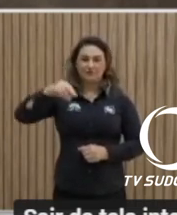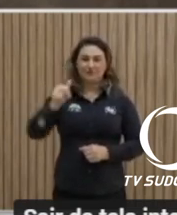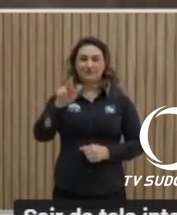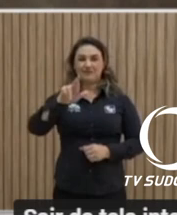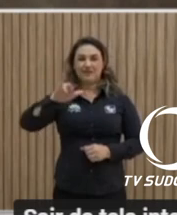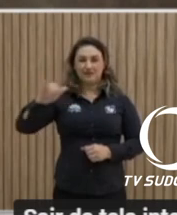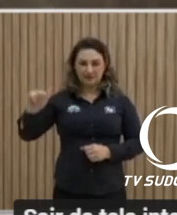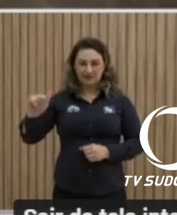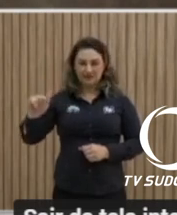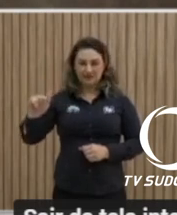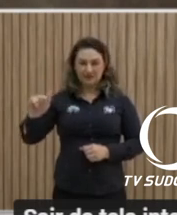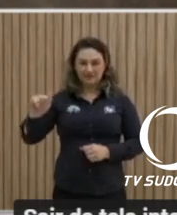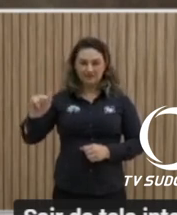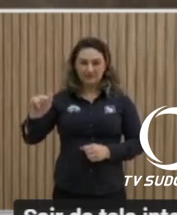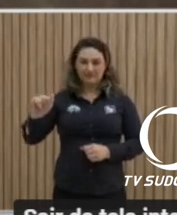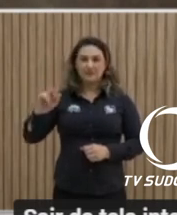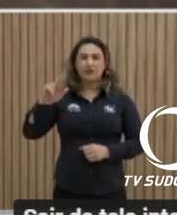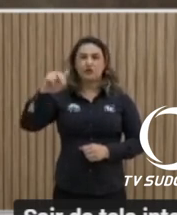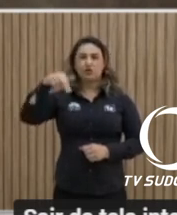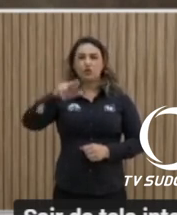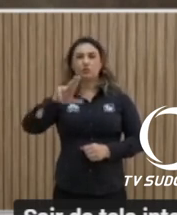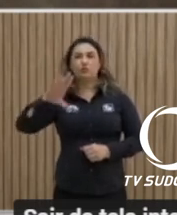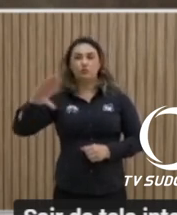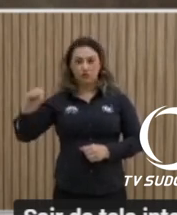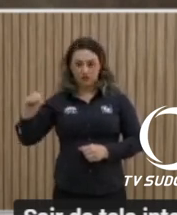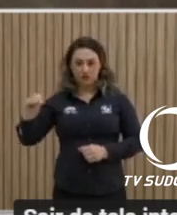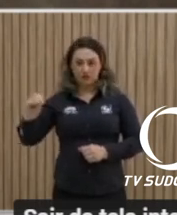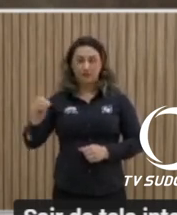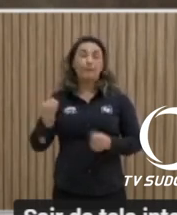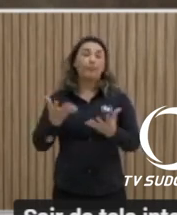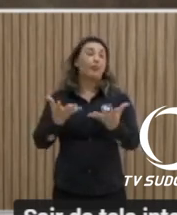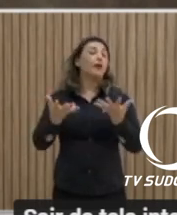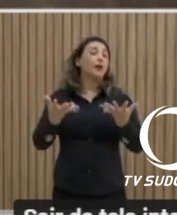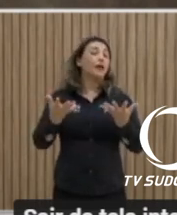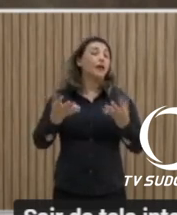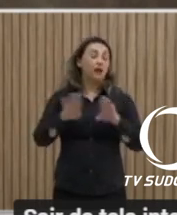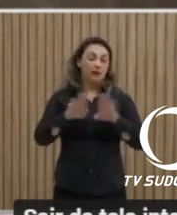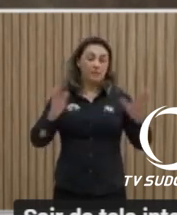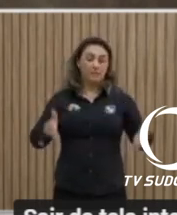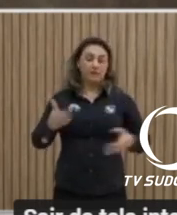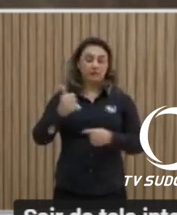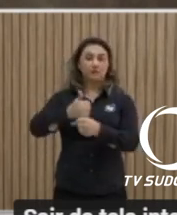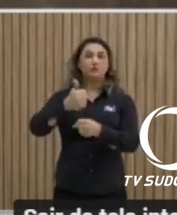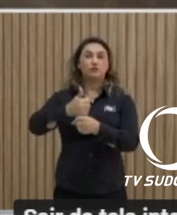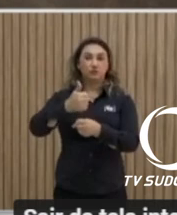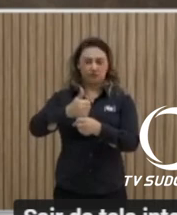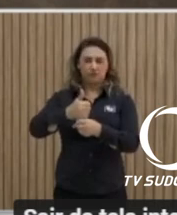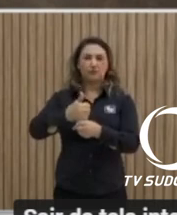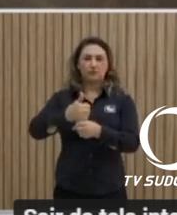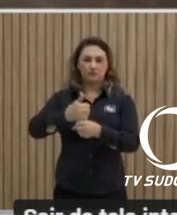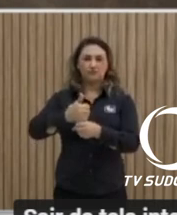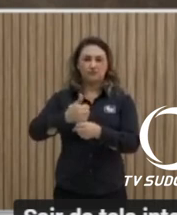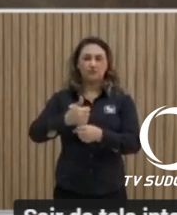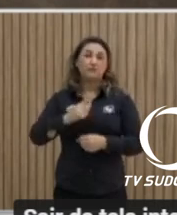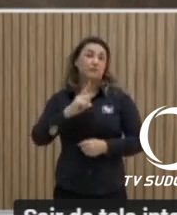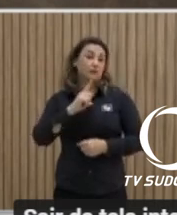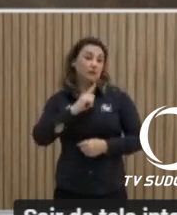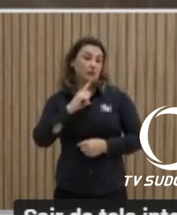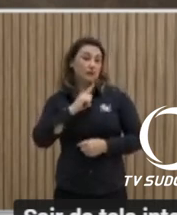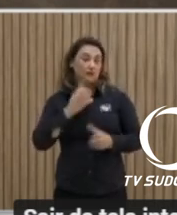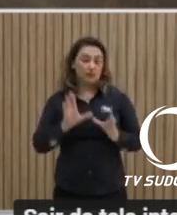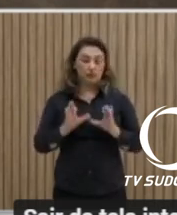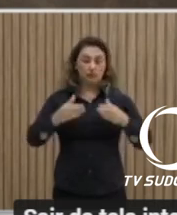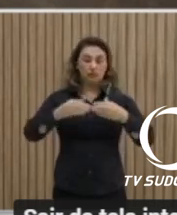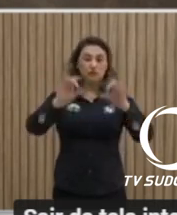Cristina de Oliveira Rodrigues Ameira e Rômulo Fagion, requerem à mesa diretora da Comarca Municipal de Pato Branco a instauração de uma